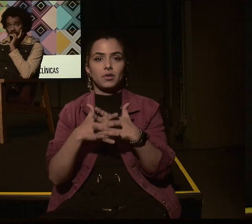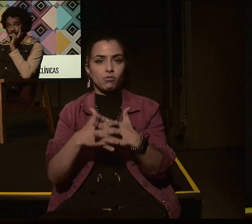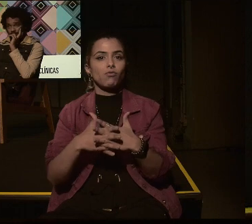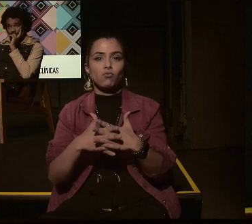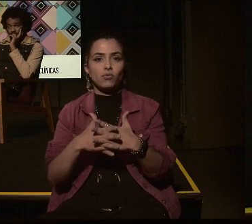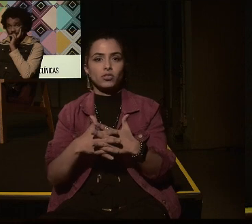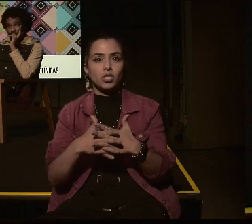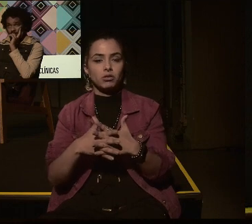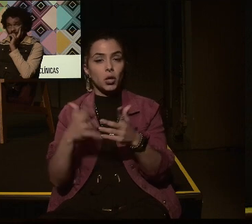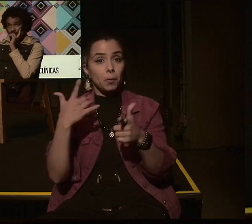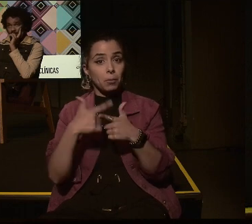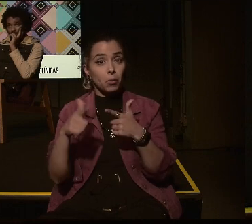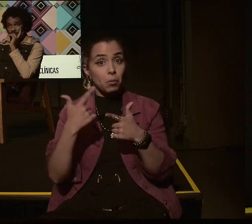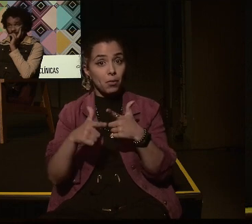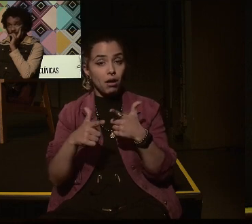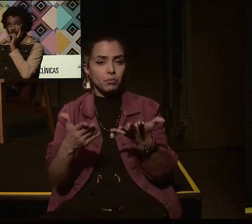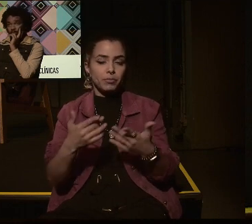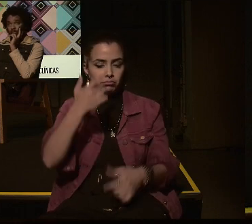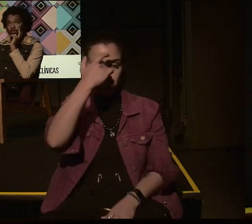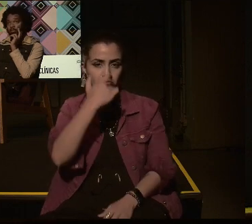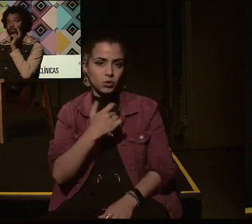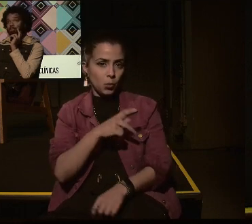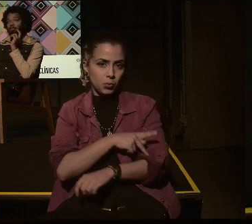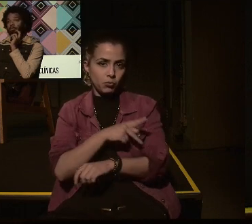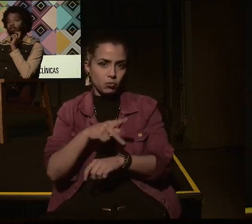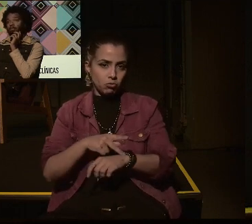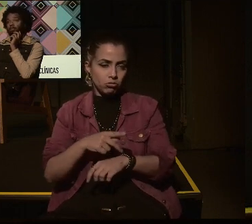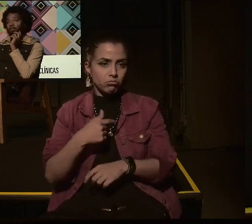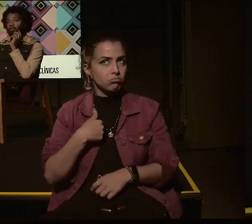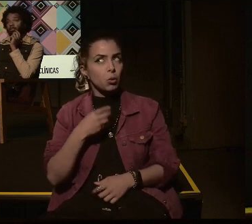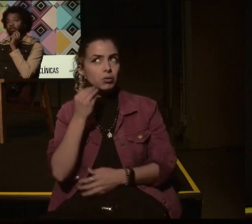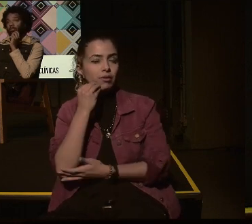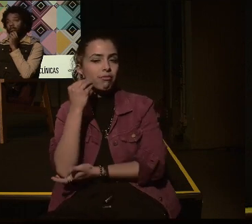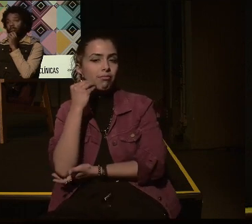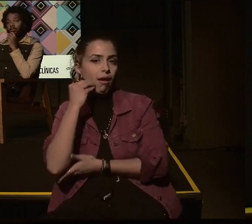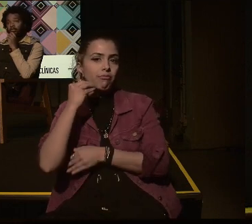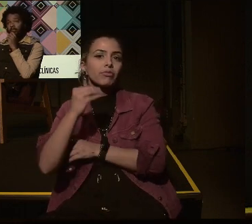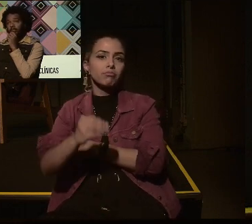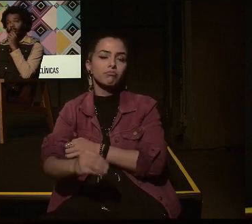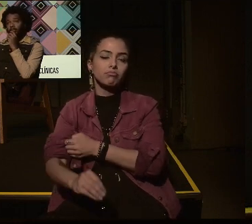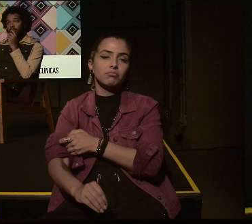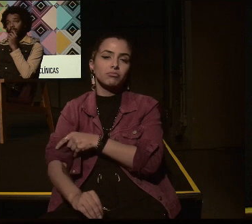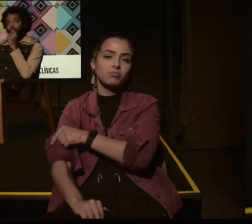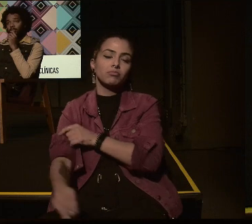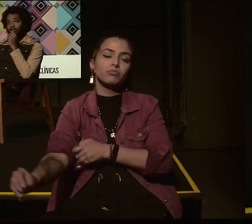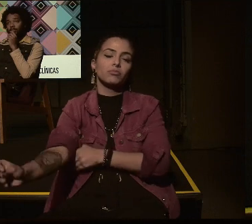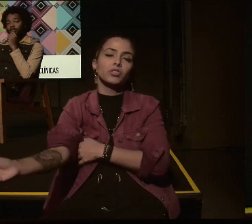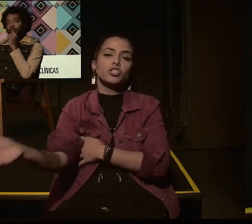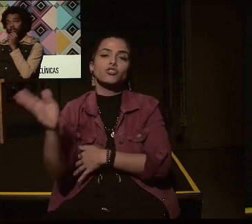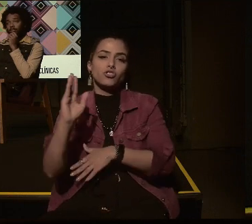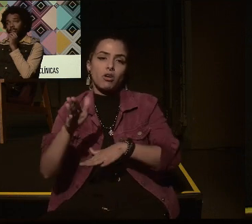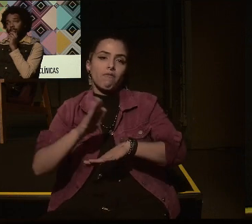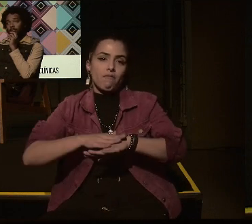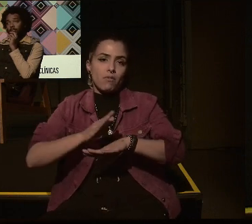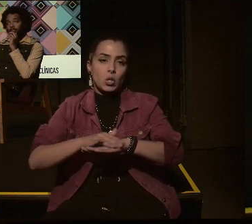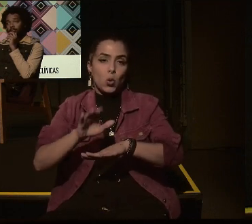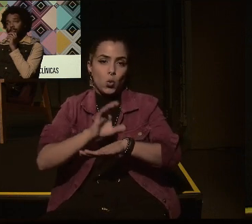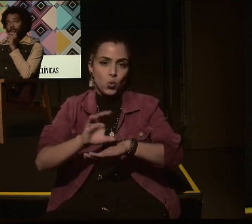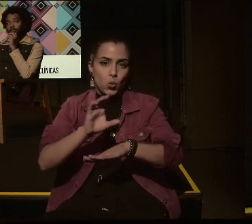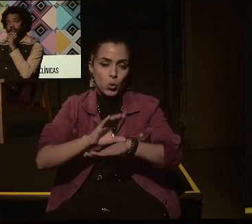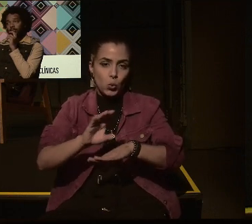e eu era uma das professoras que pensava o curso, executava o curso, e muitas vezes foi